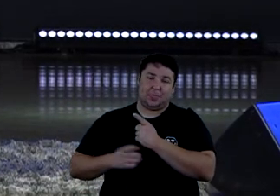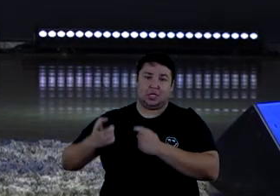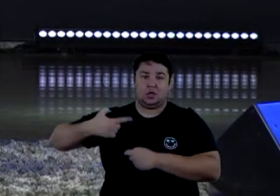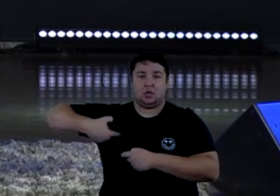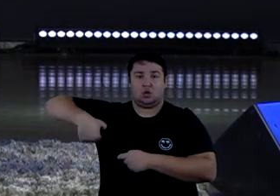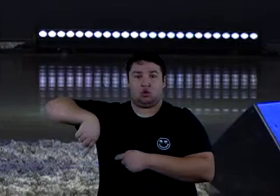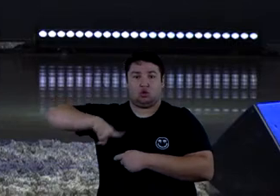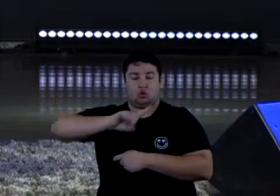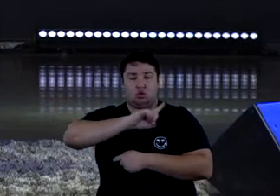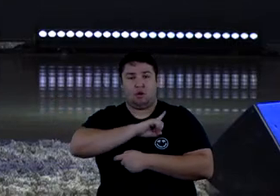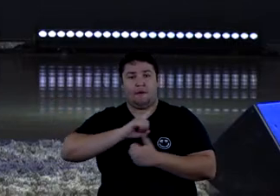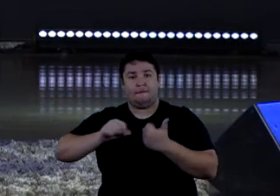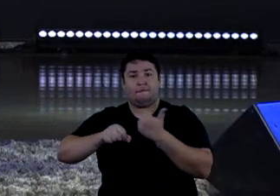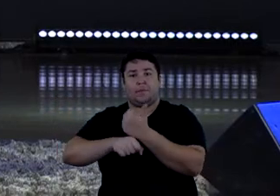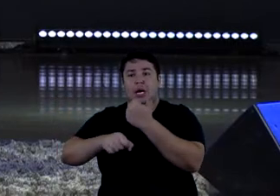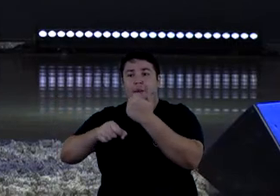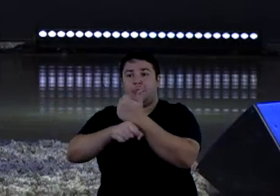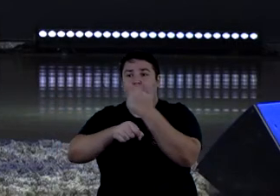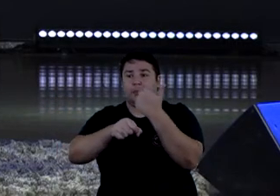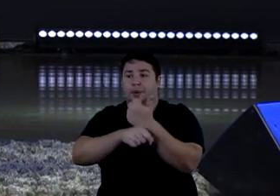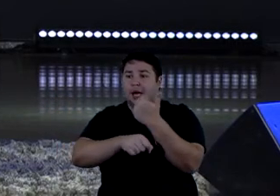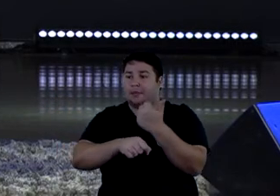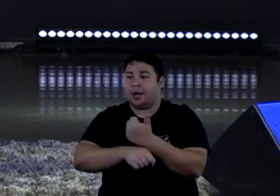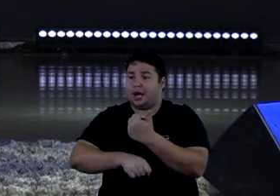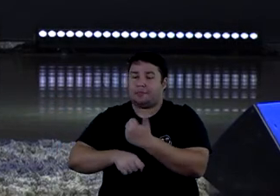Nós estamos em obras.